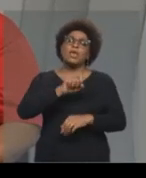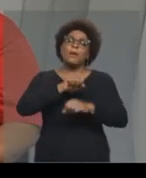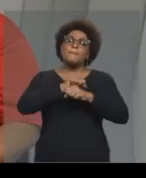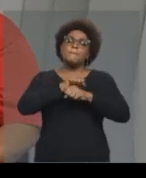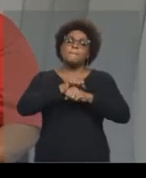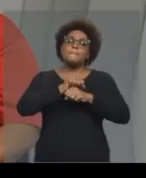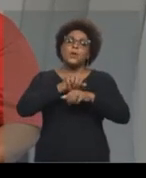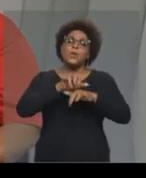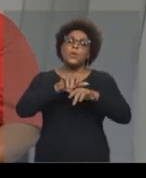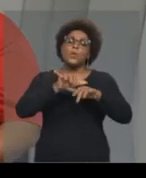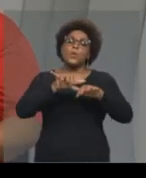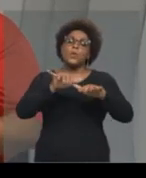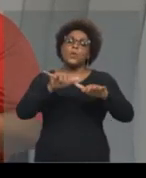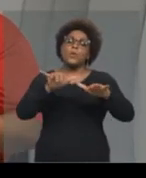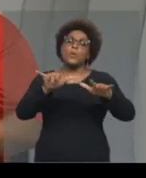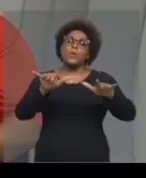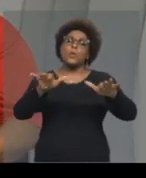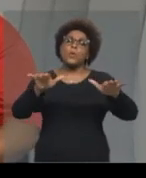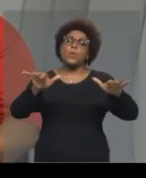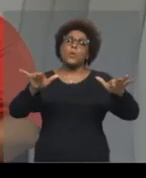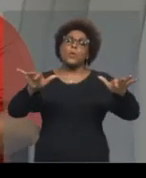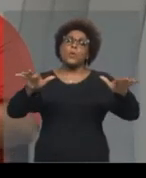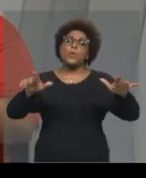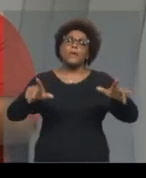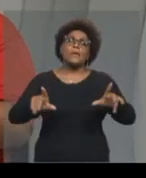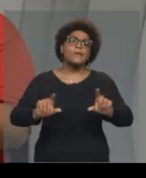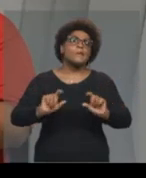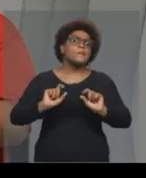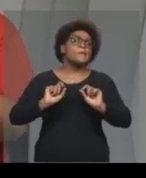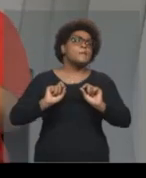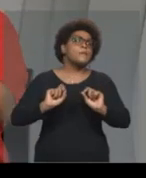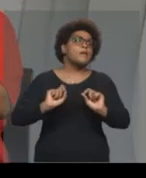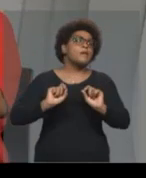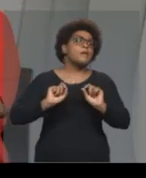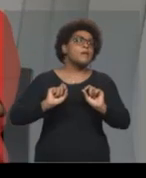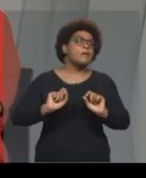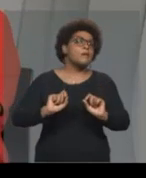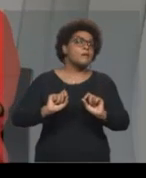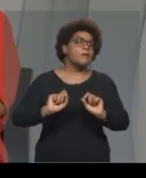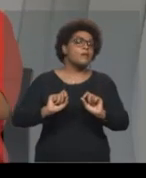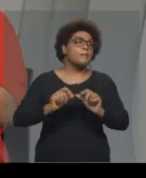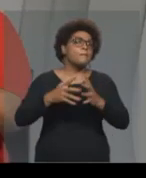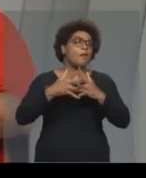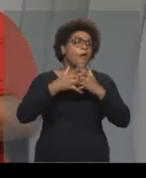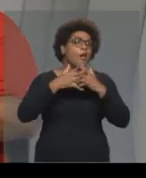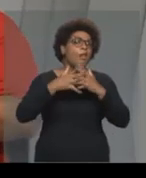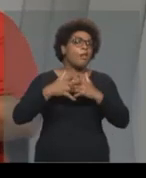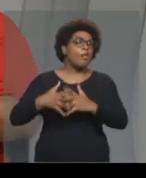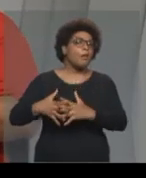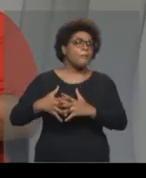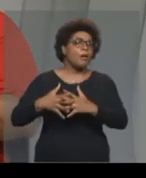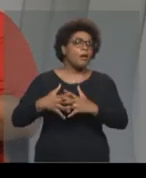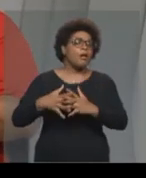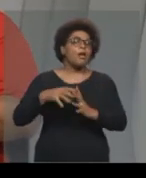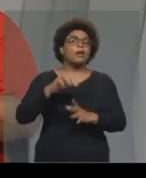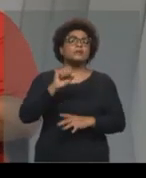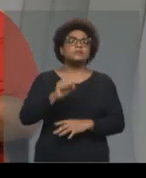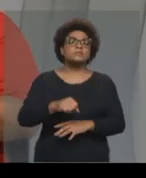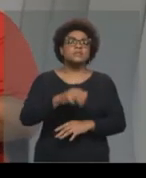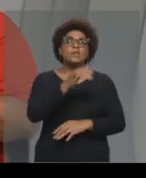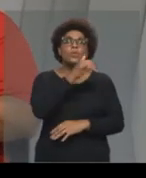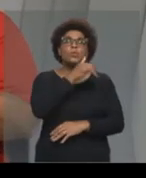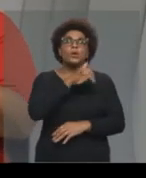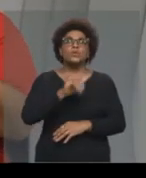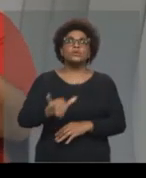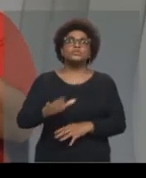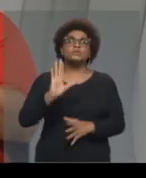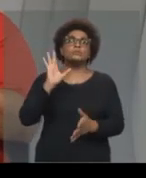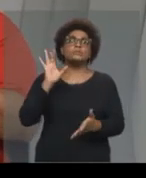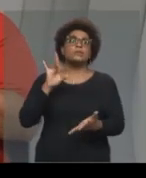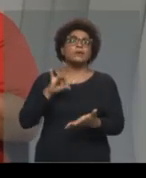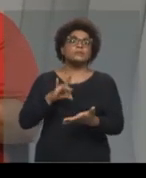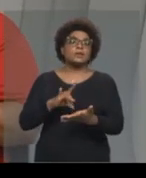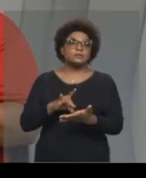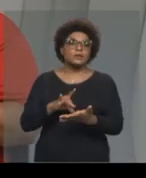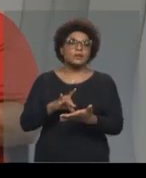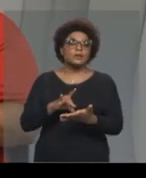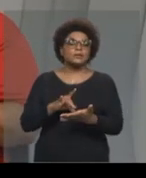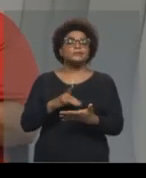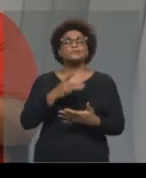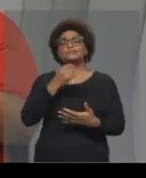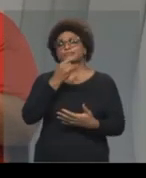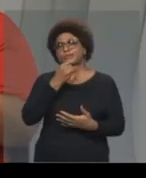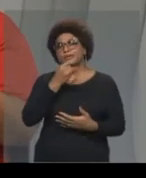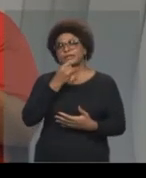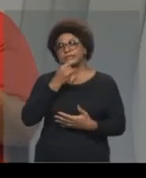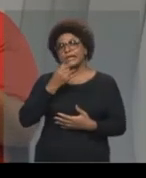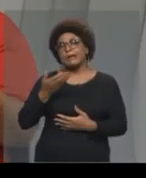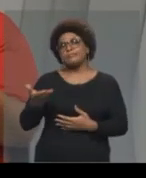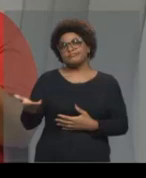sendo disseminadas com a intenção de exatamente atrapalhar alguma notícia que foi dada. Ultimamente, por exemplo, a